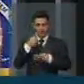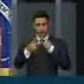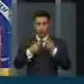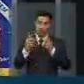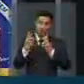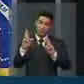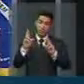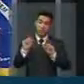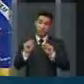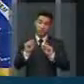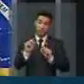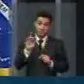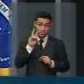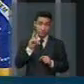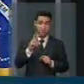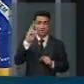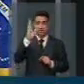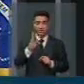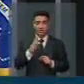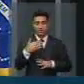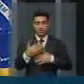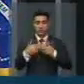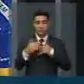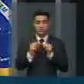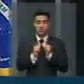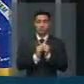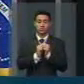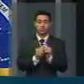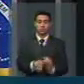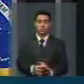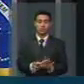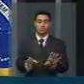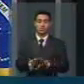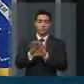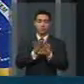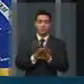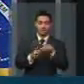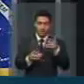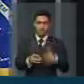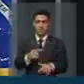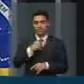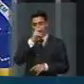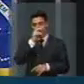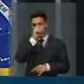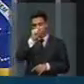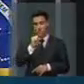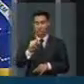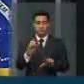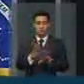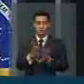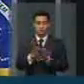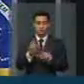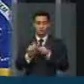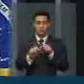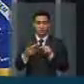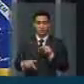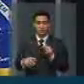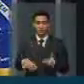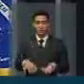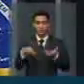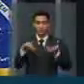esperança de ver o Brasil crescendo junto com a democracia cada vez mais forte e, sem dúvida nenhuma, com este Congresso